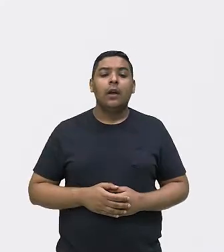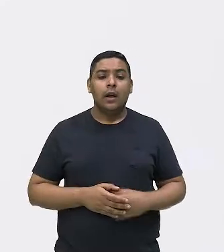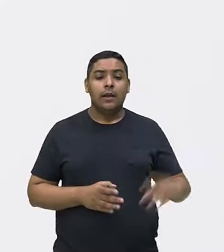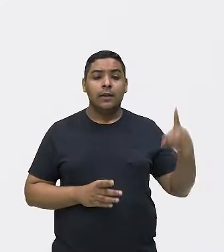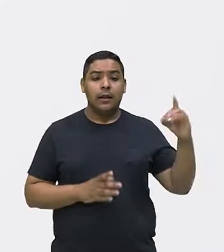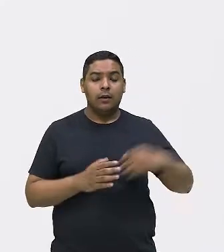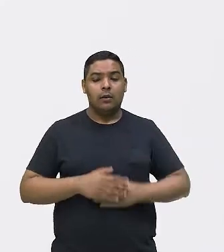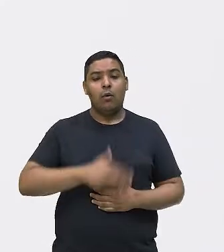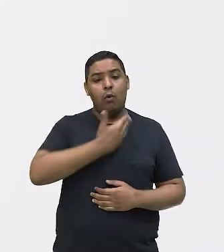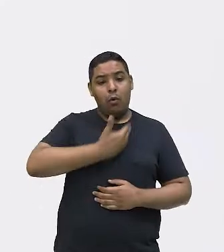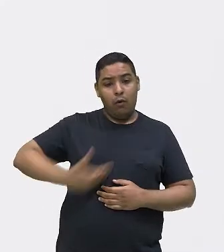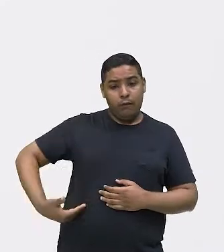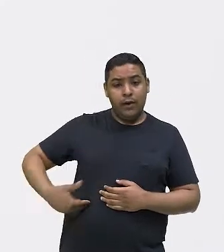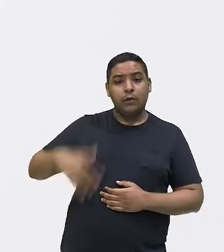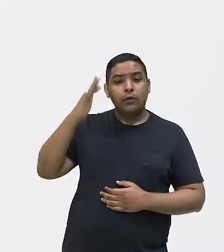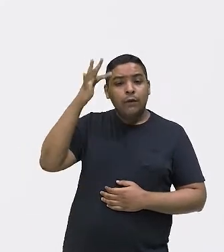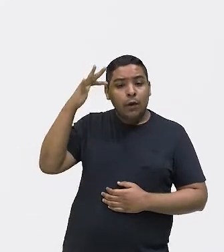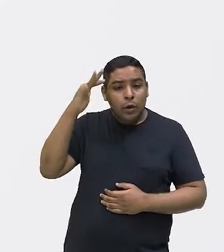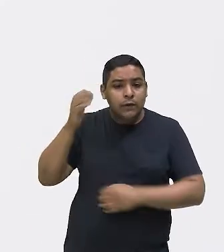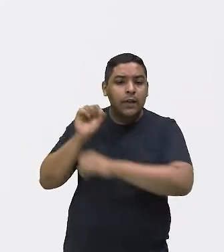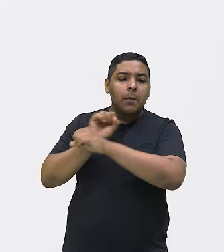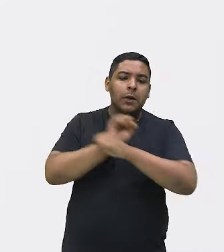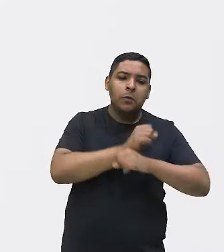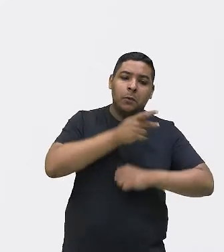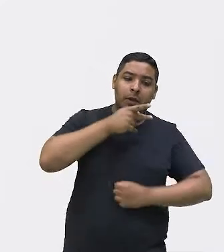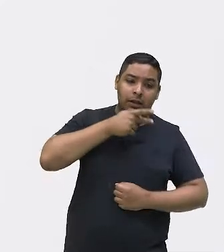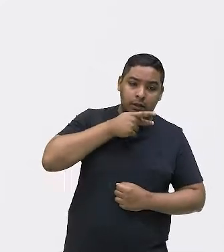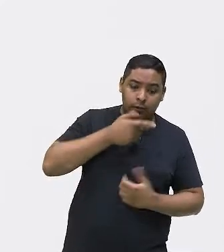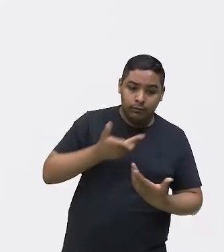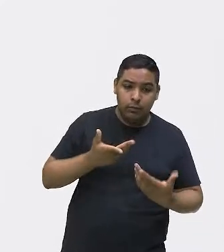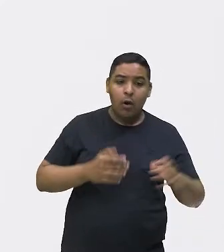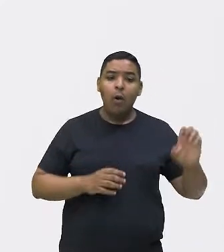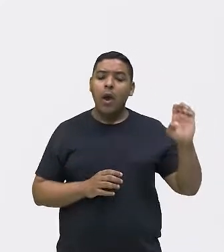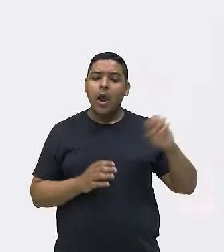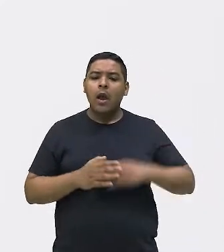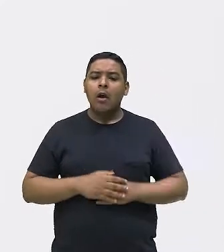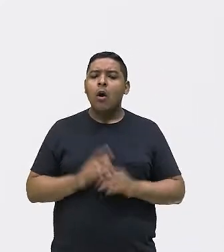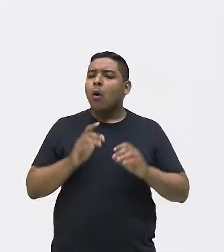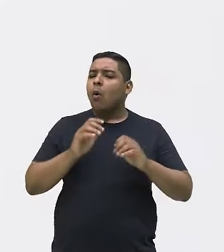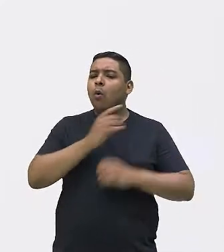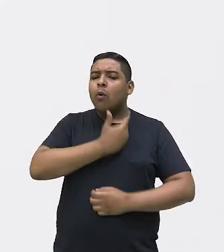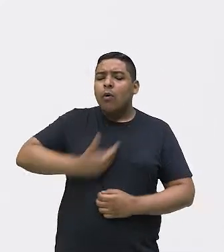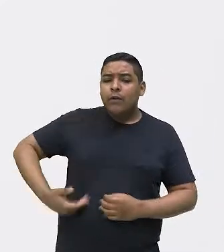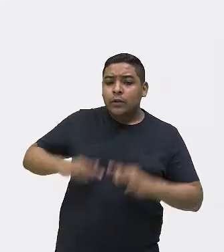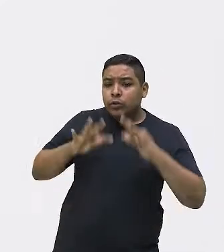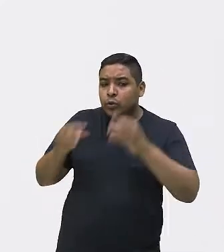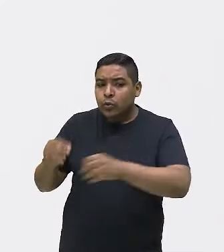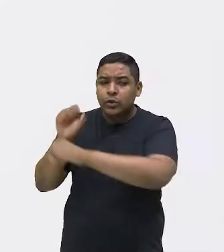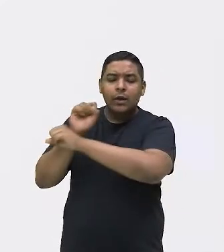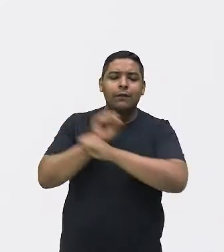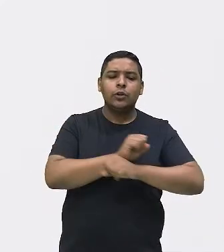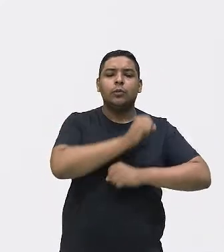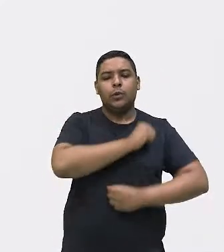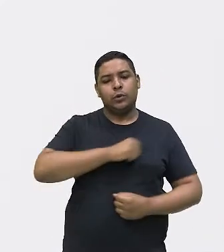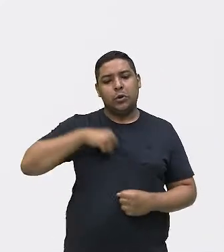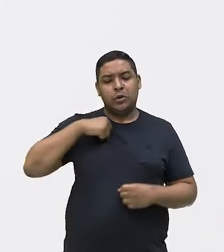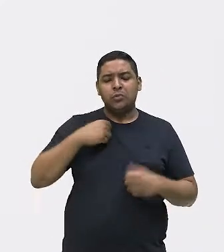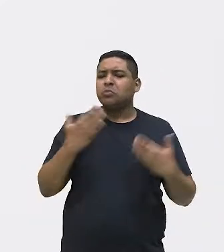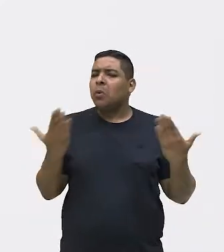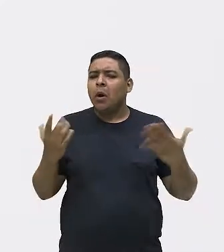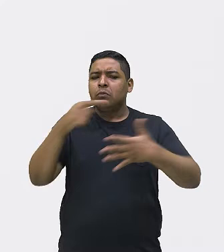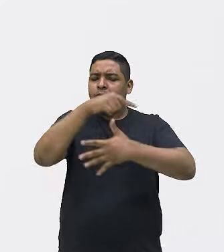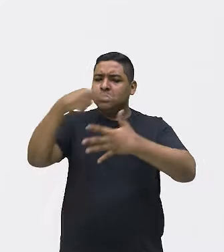todos defendido por Sócrates? Então nós temos aí 5 alternativas. E qual foi então alternativas